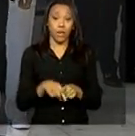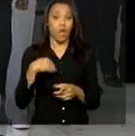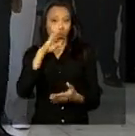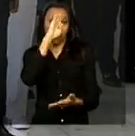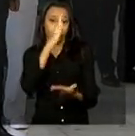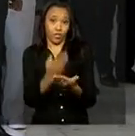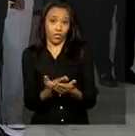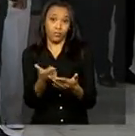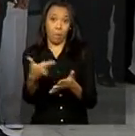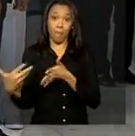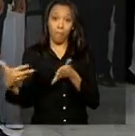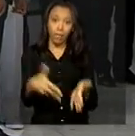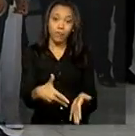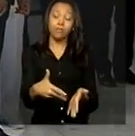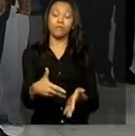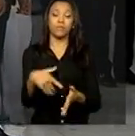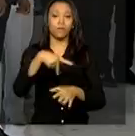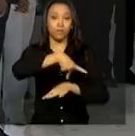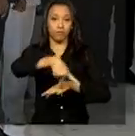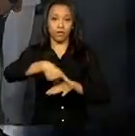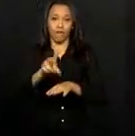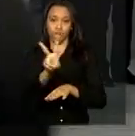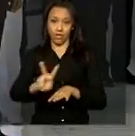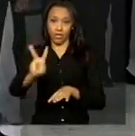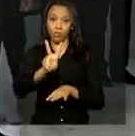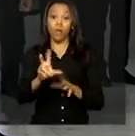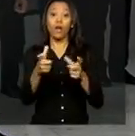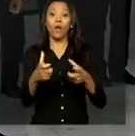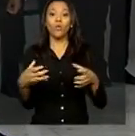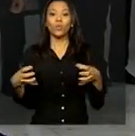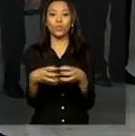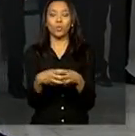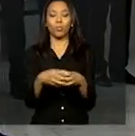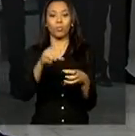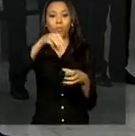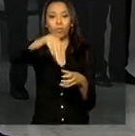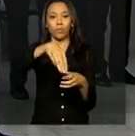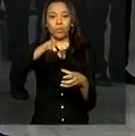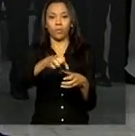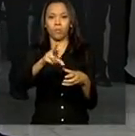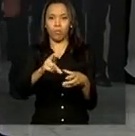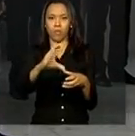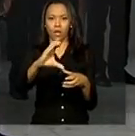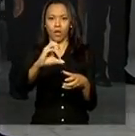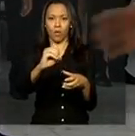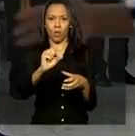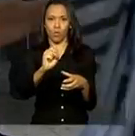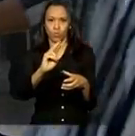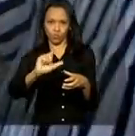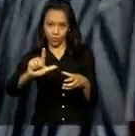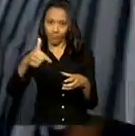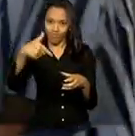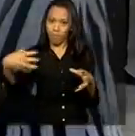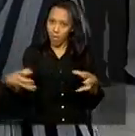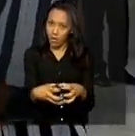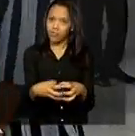da Venezuela no Mercosul, essa relação tende a se consolidar ainda mais. A Venezuela, que